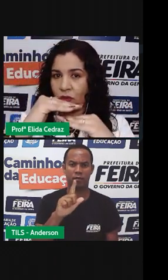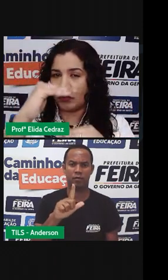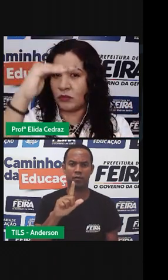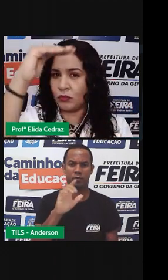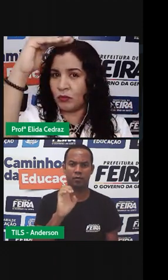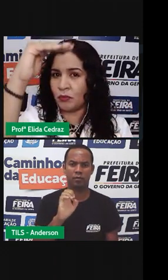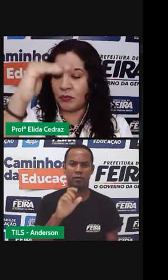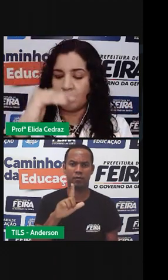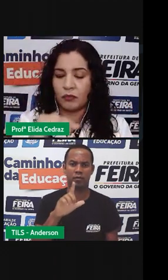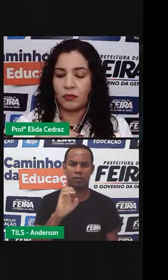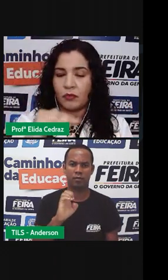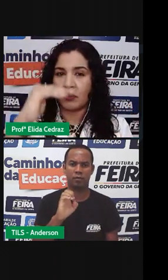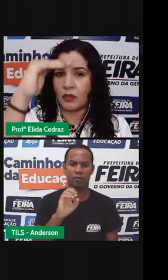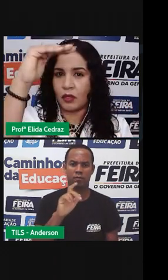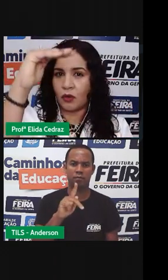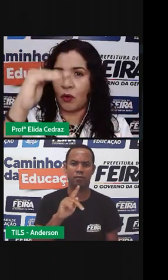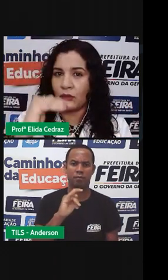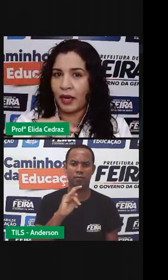Um